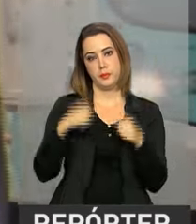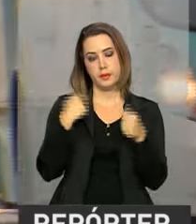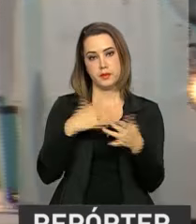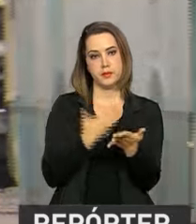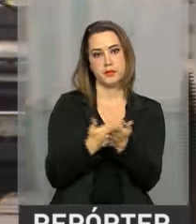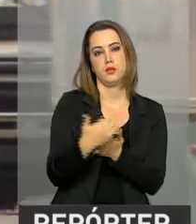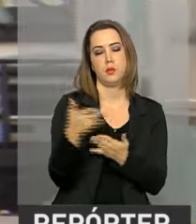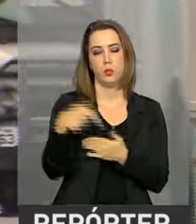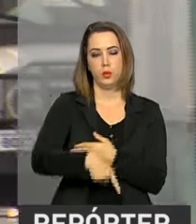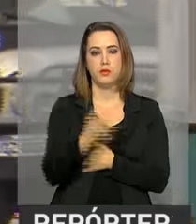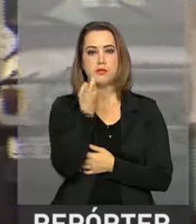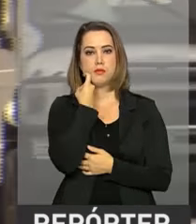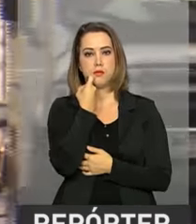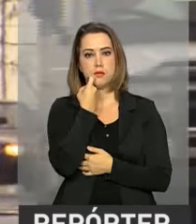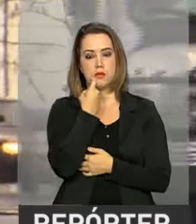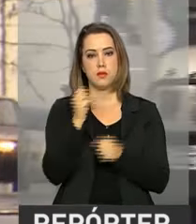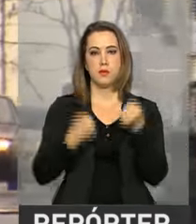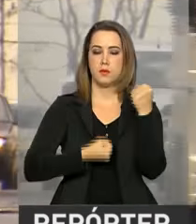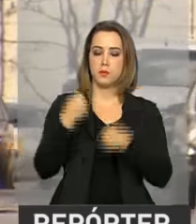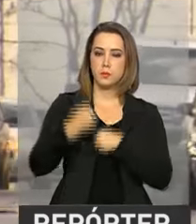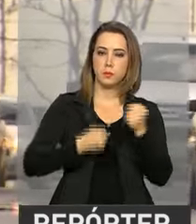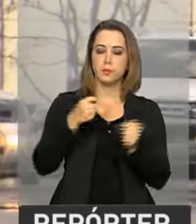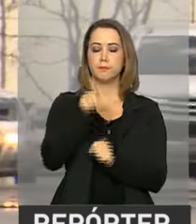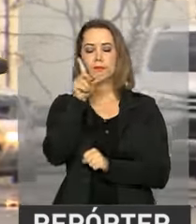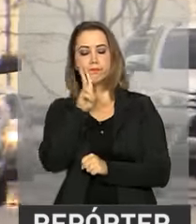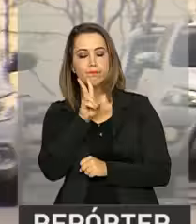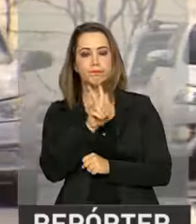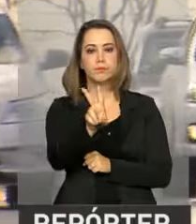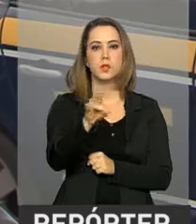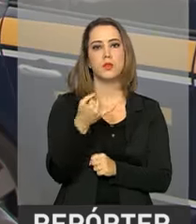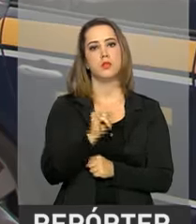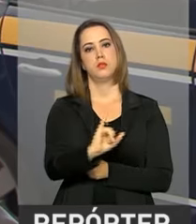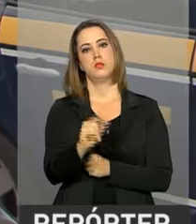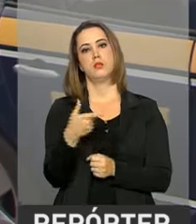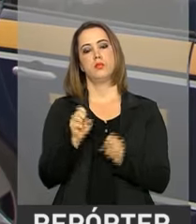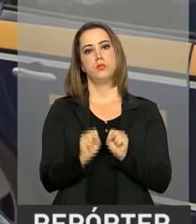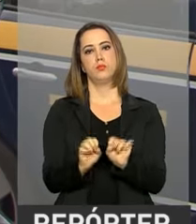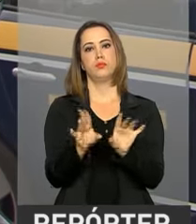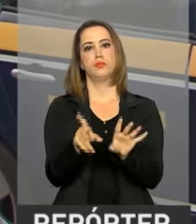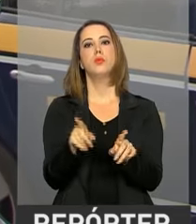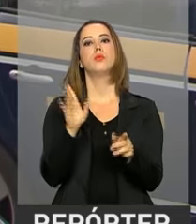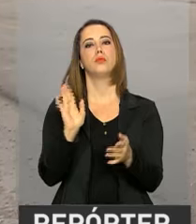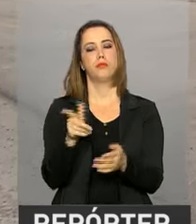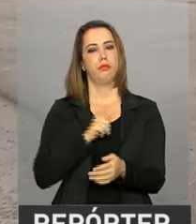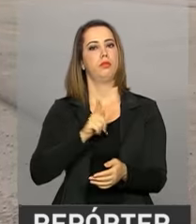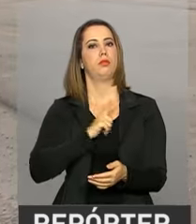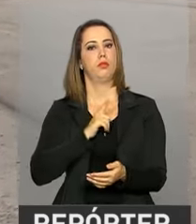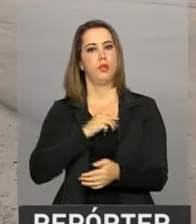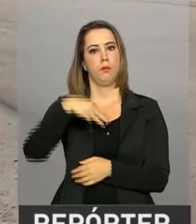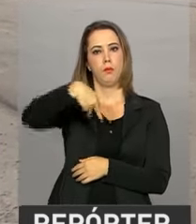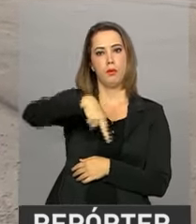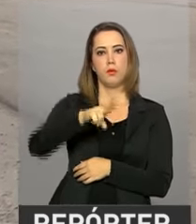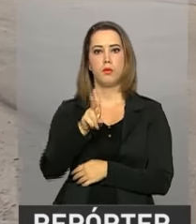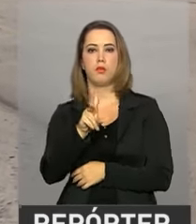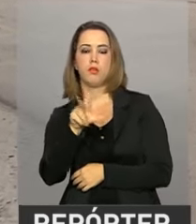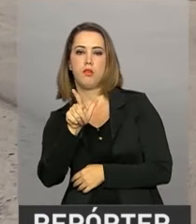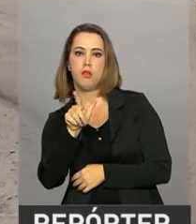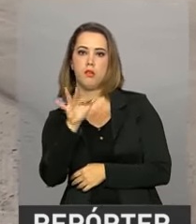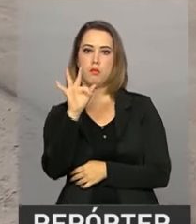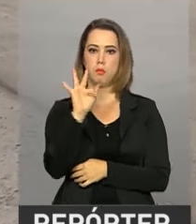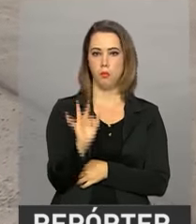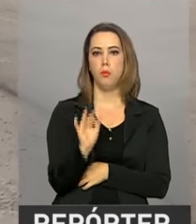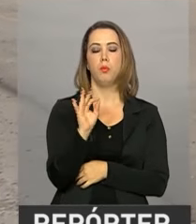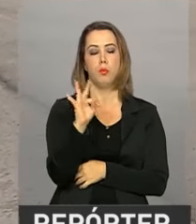partir desta sexta-feira, motoristas que não seguirem a lei serão multados. Nesta semana, agentes da Polícia Rodoviária